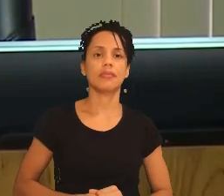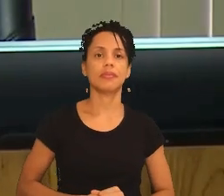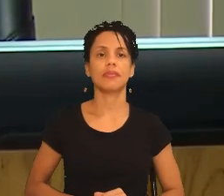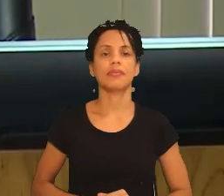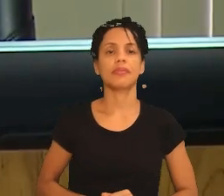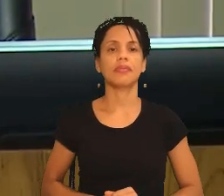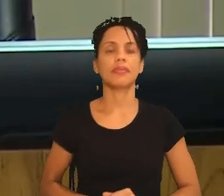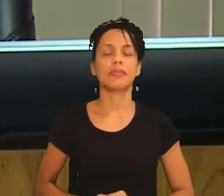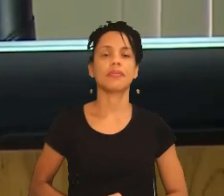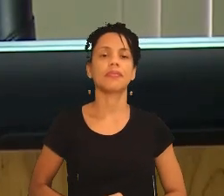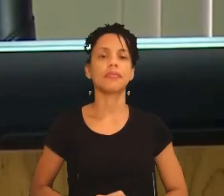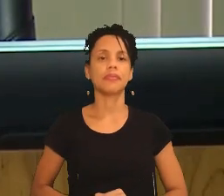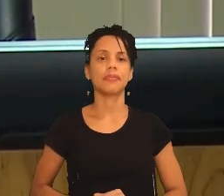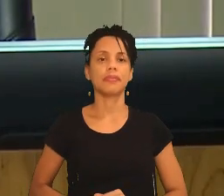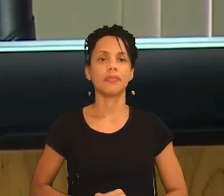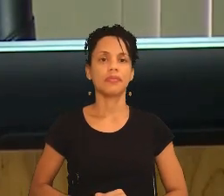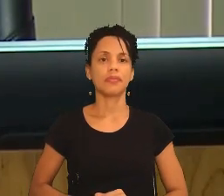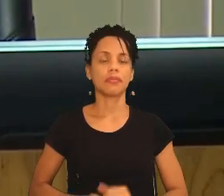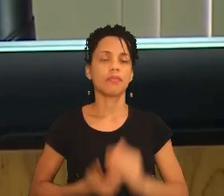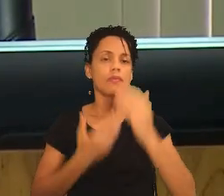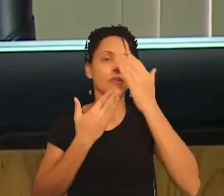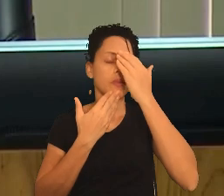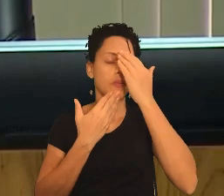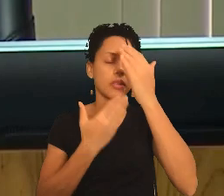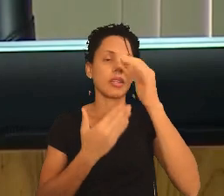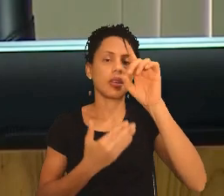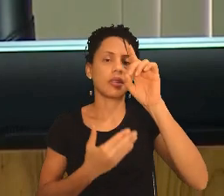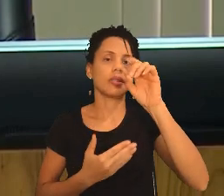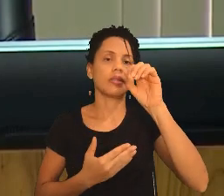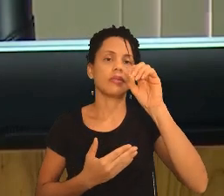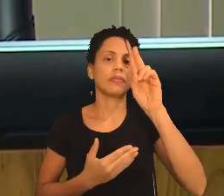Muito obrigado. Ereré.